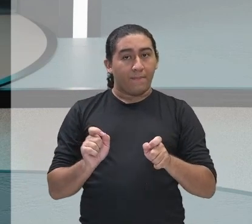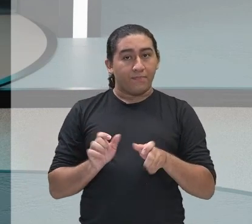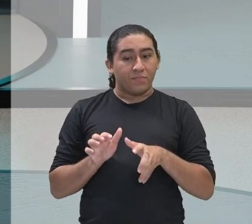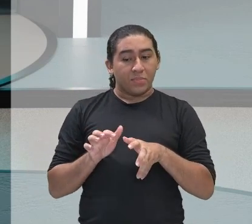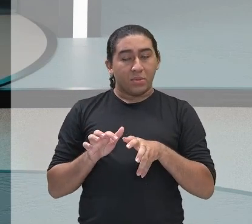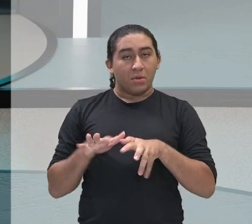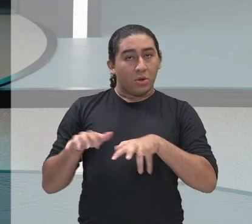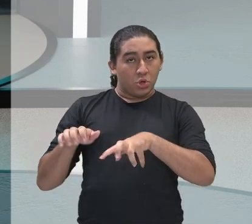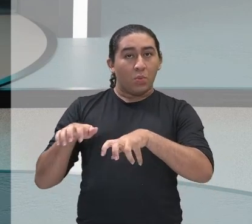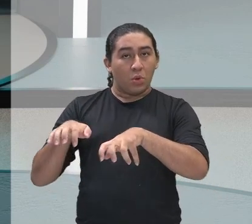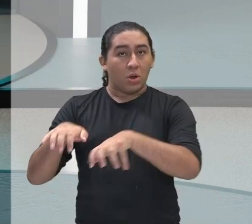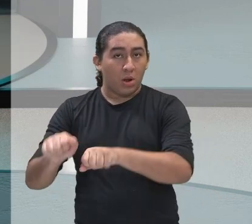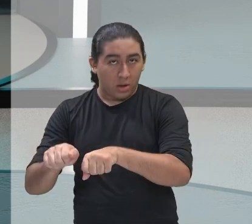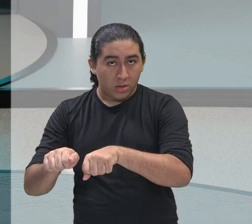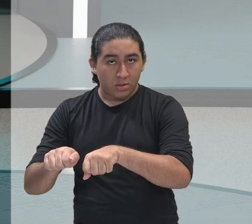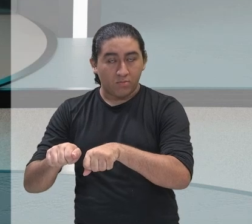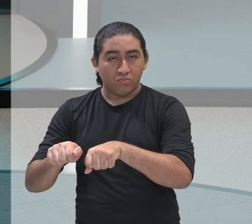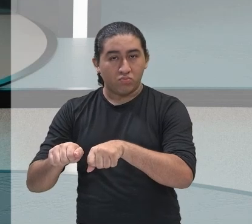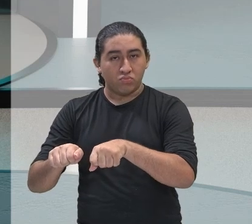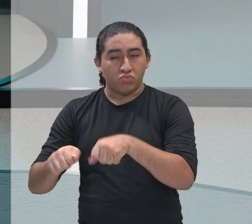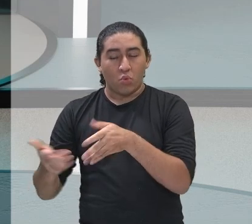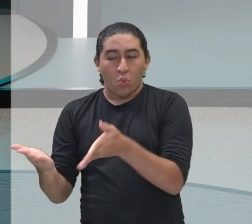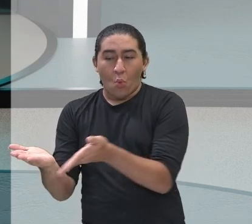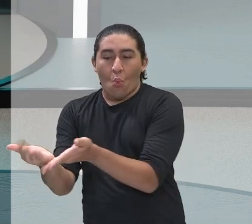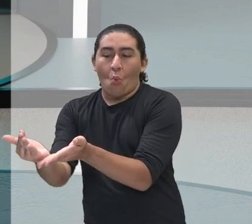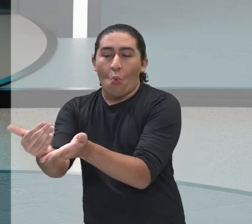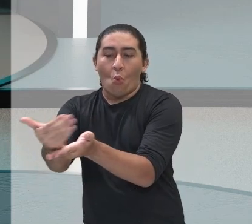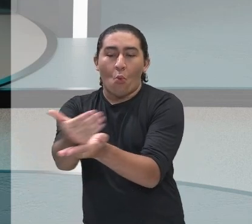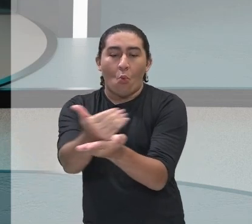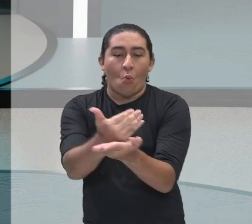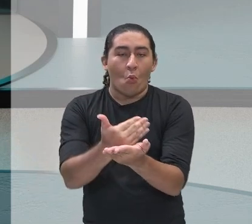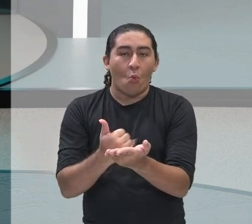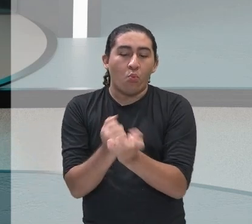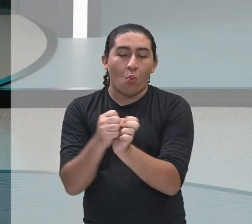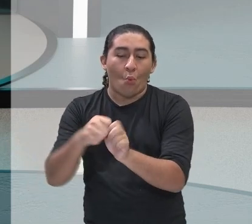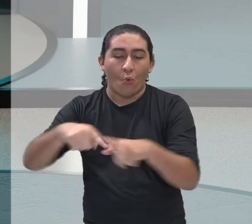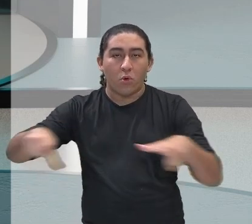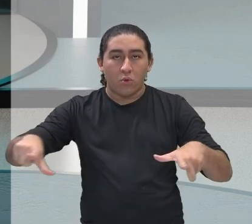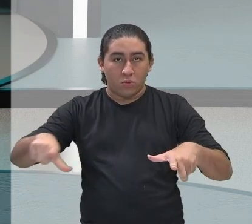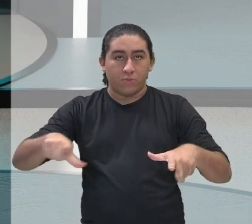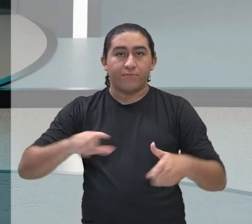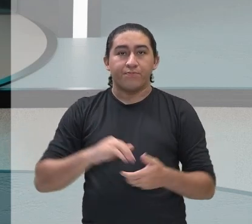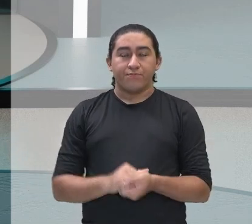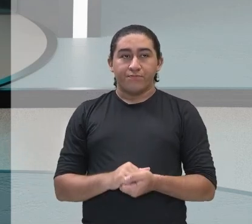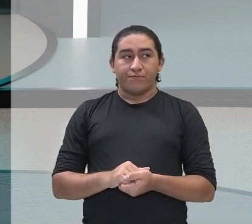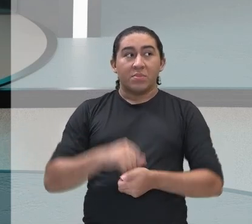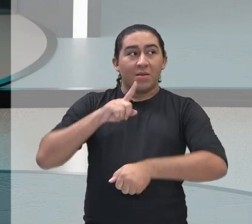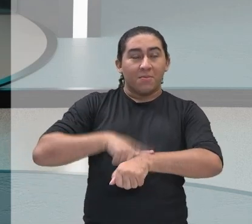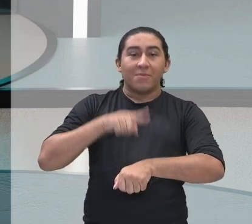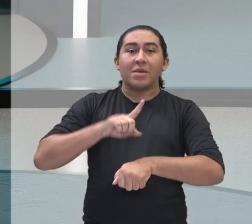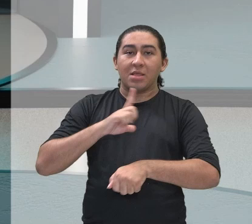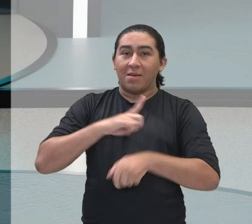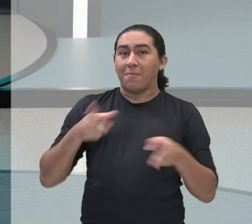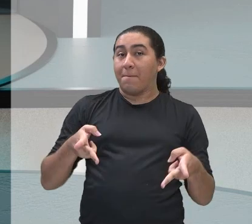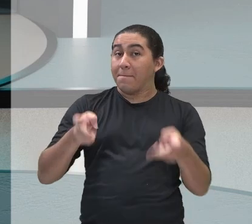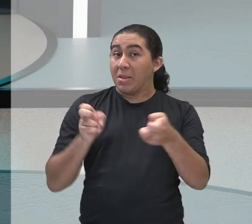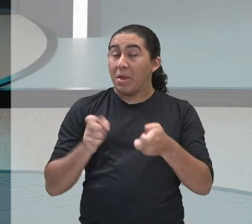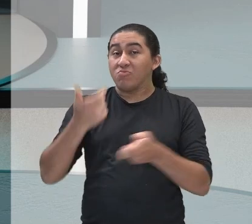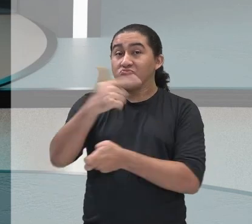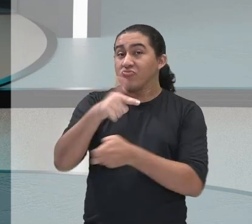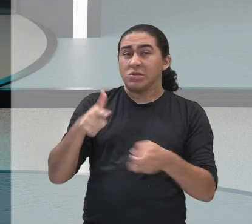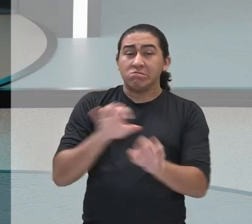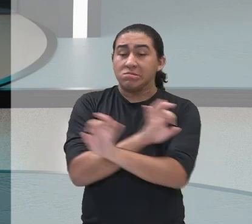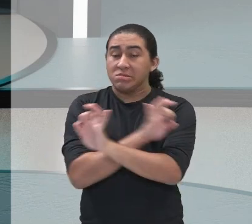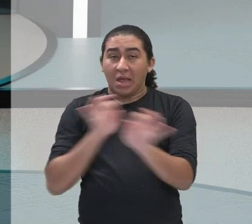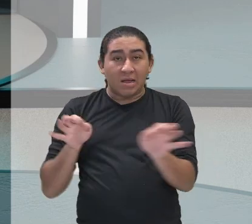exploradas, tirando tudo que tinha de pau-brasil. Nesse momento, quando perceberam que não tinha mais o que explorar, não